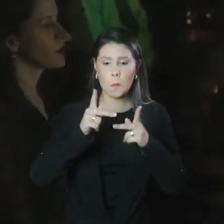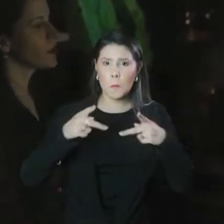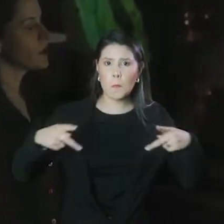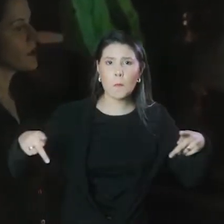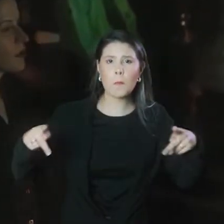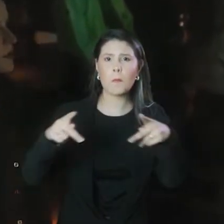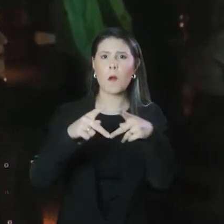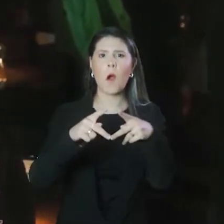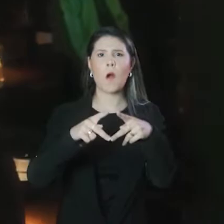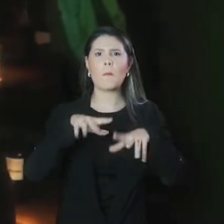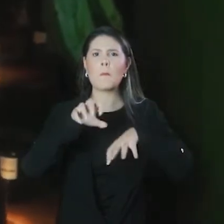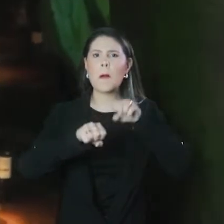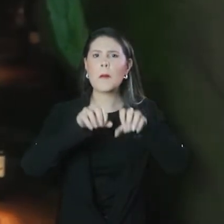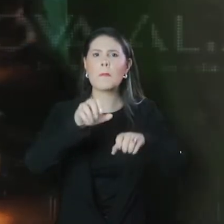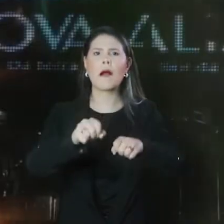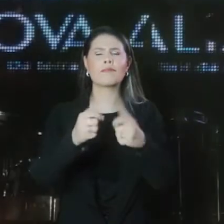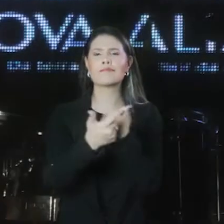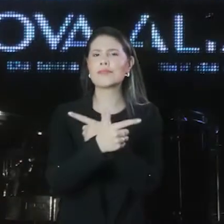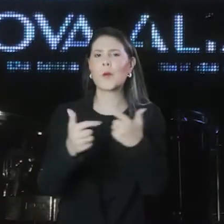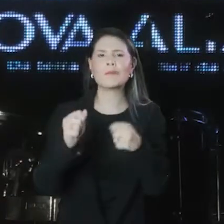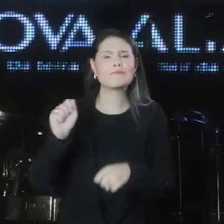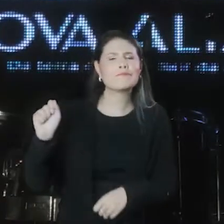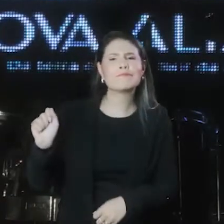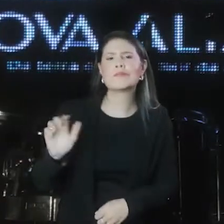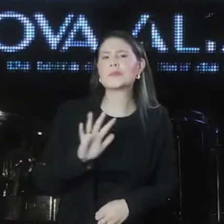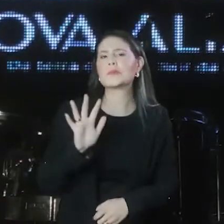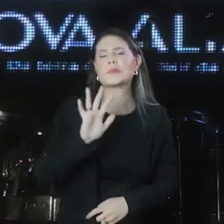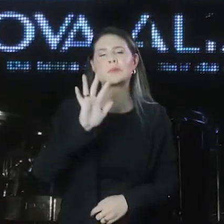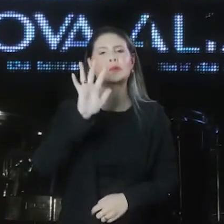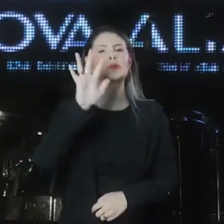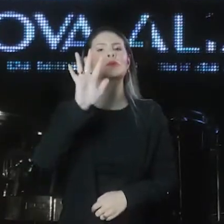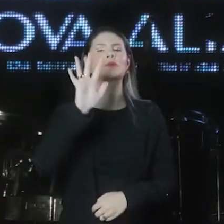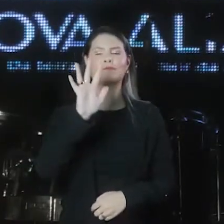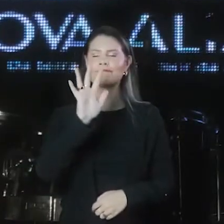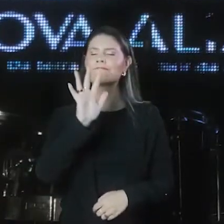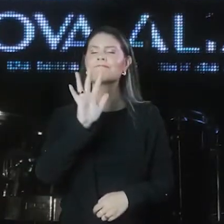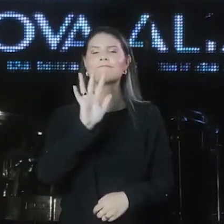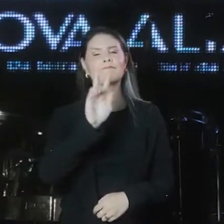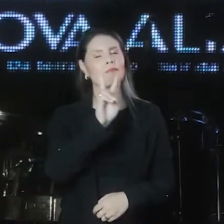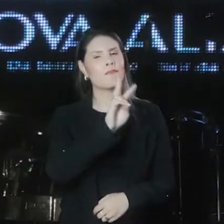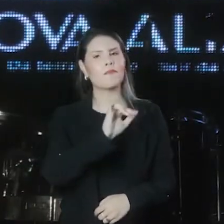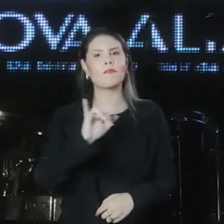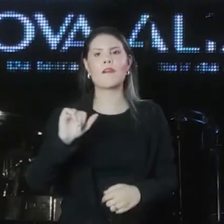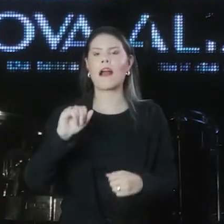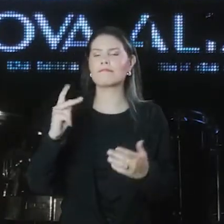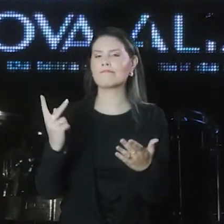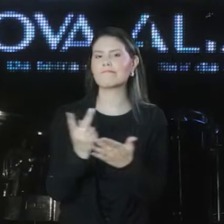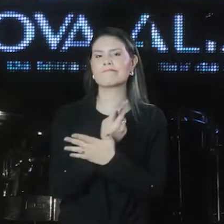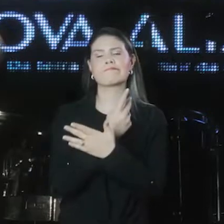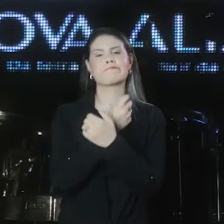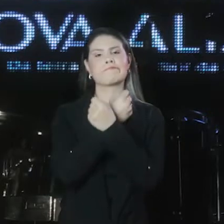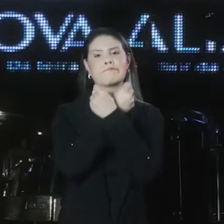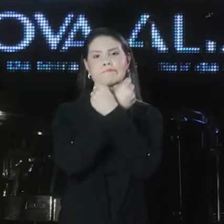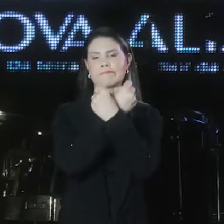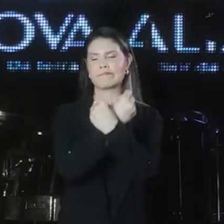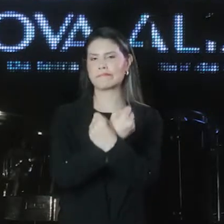Povo que não tem virtude